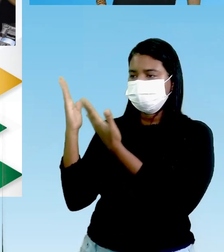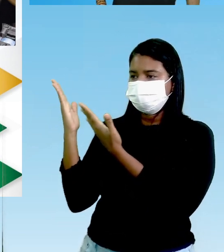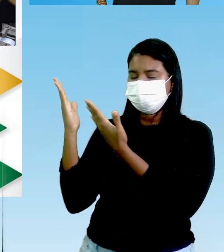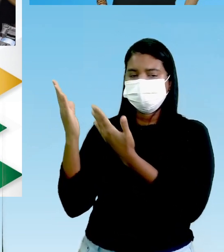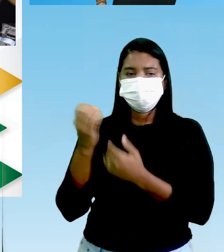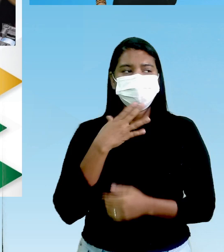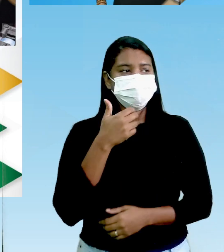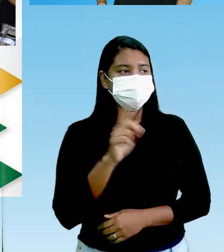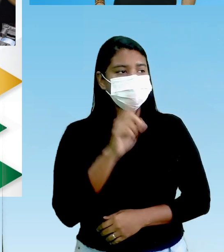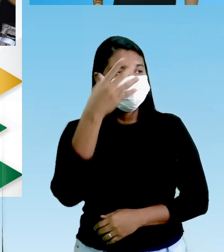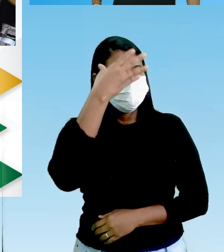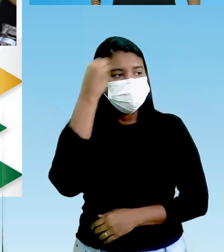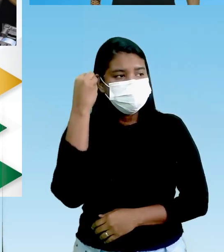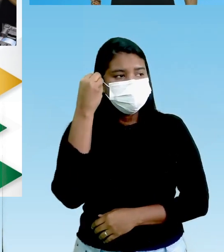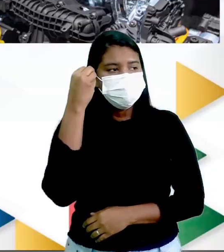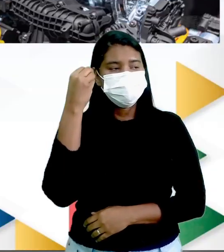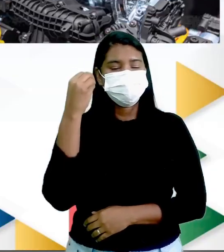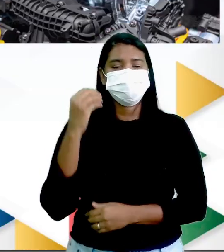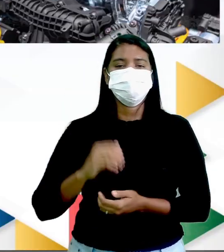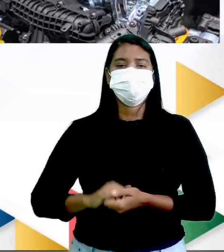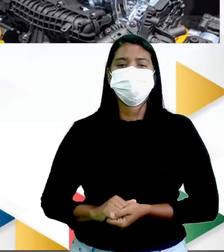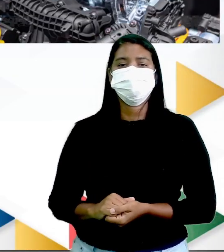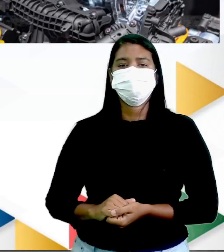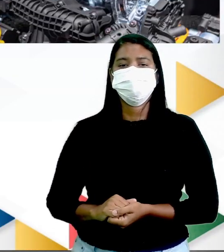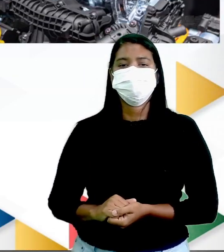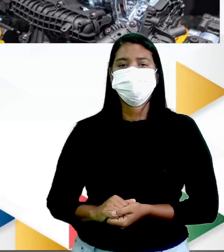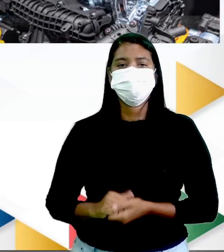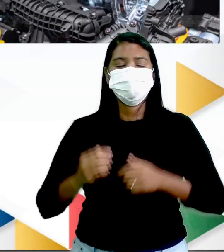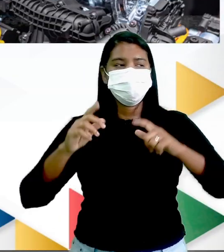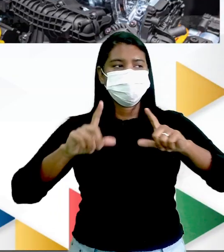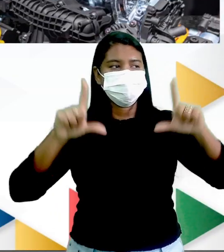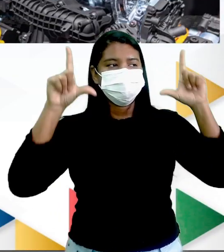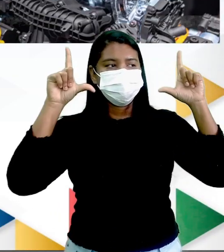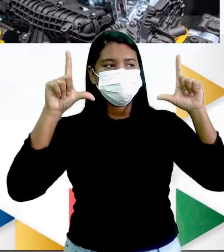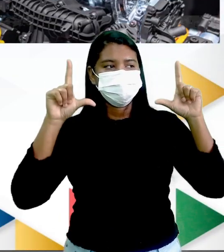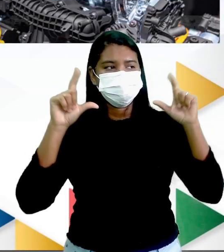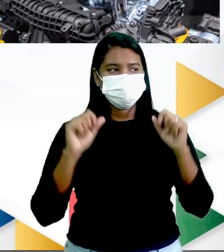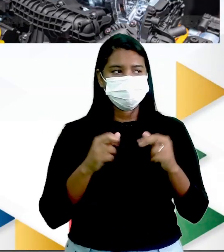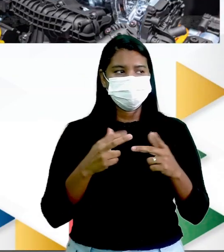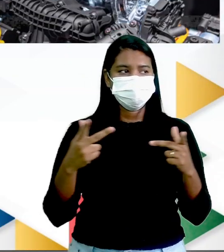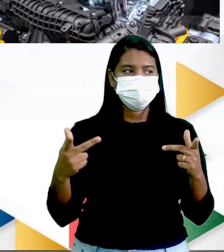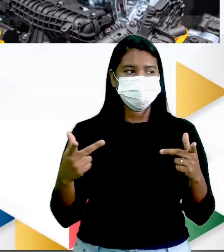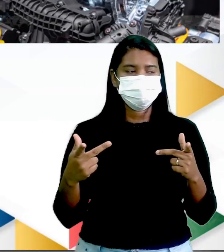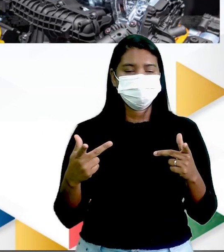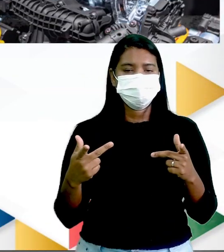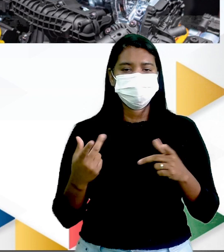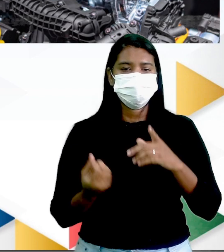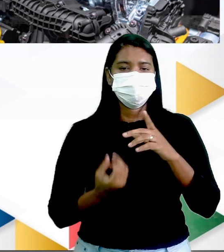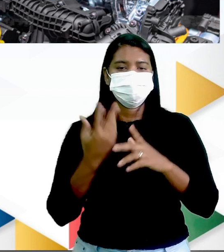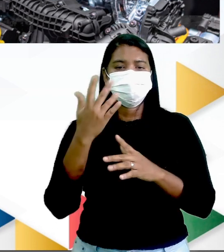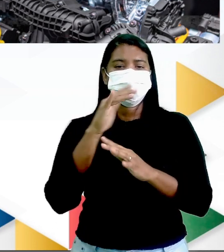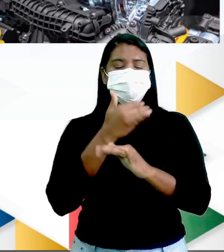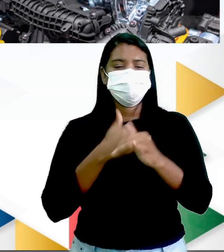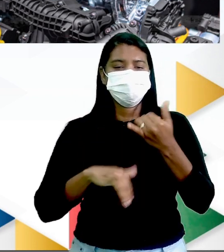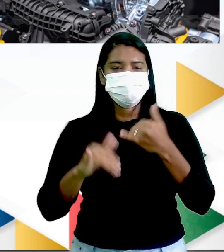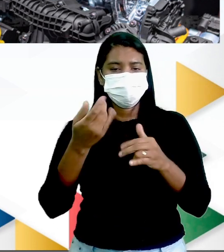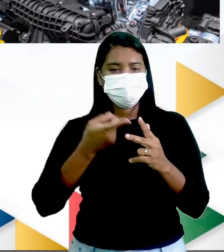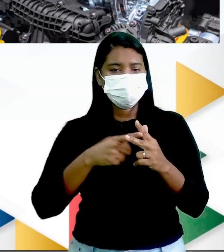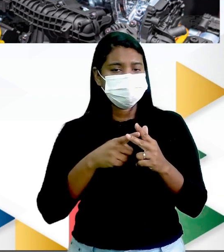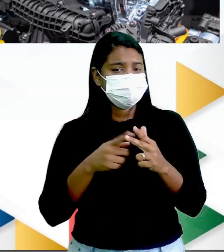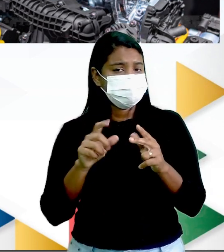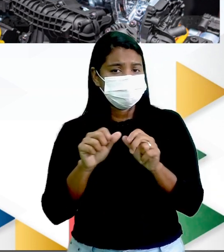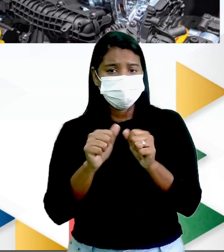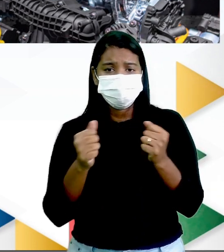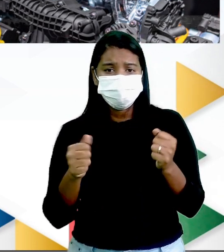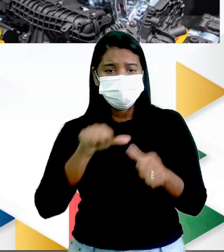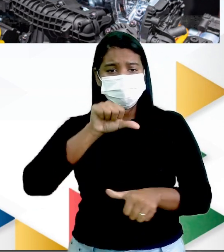gente não esqueça isso. Fique atento. Temos aqui, em outras palavras, nenhuma porção de energia mecânica de um sistema